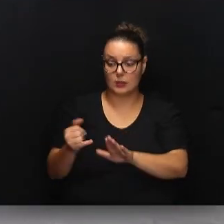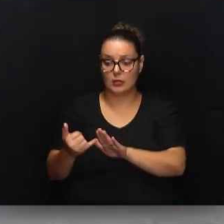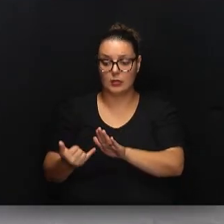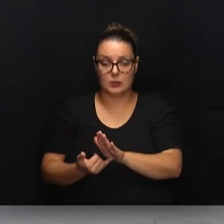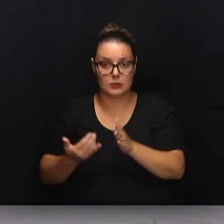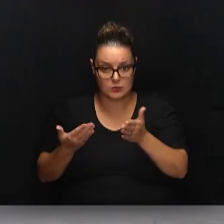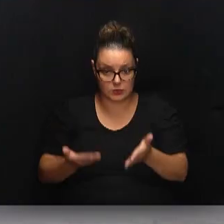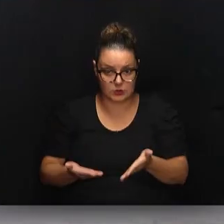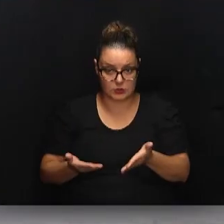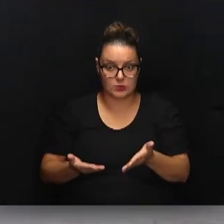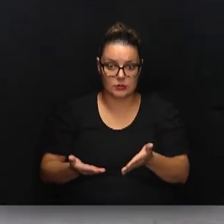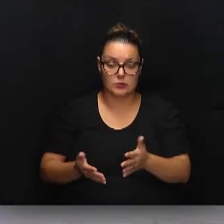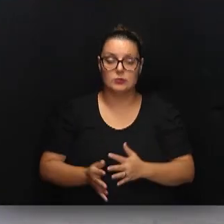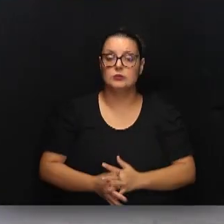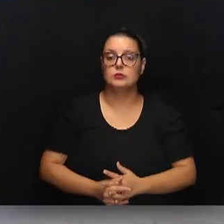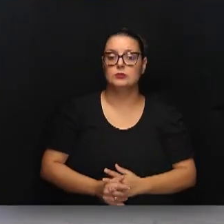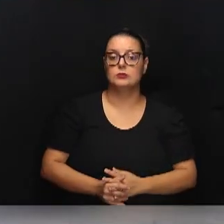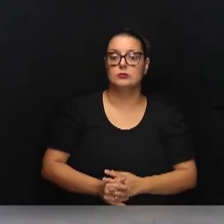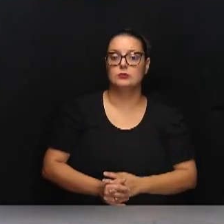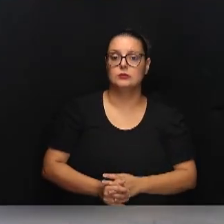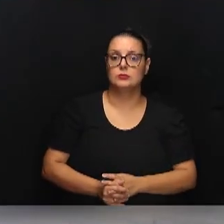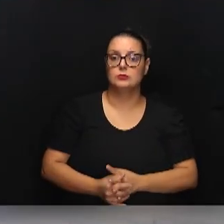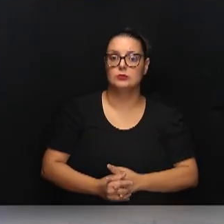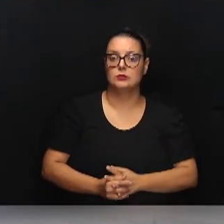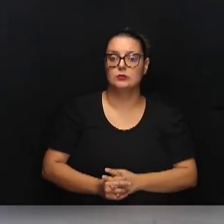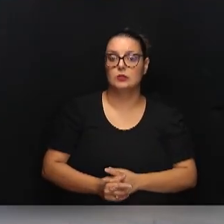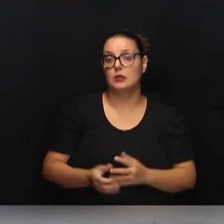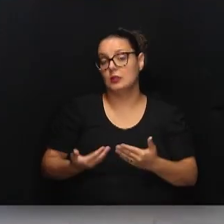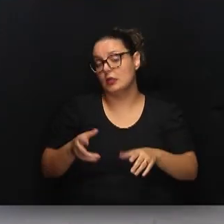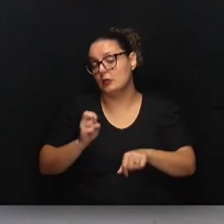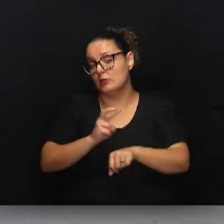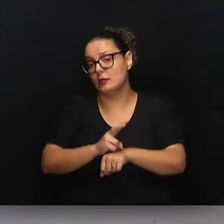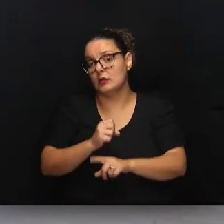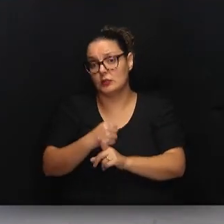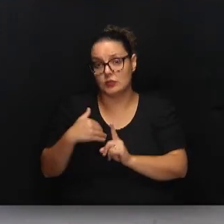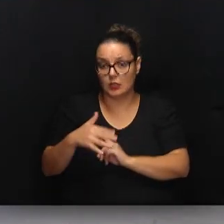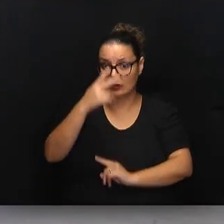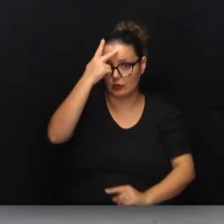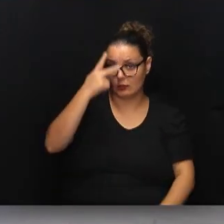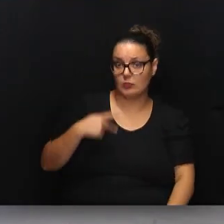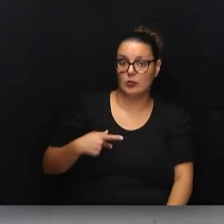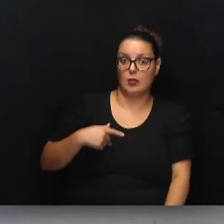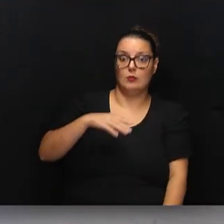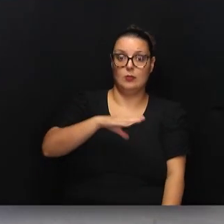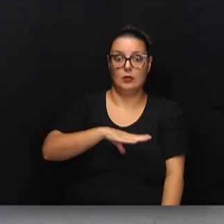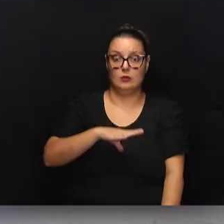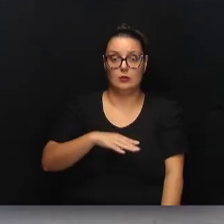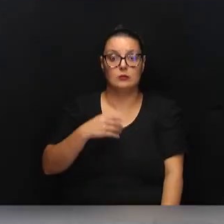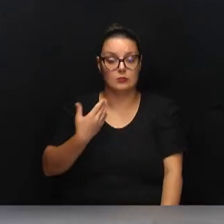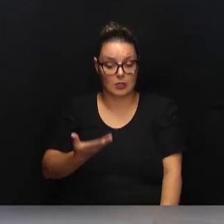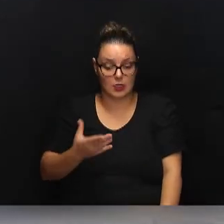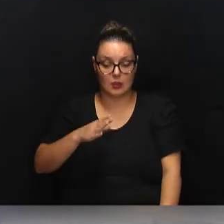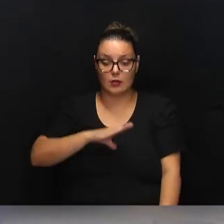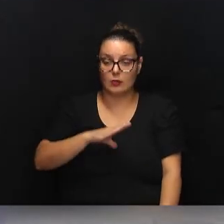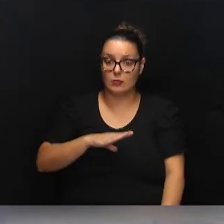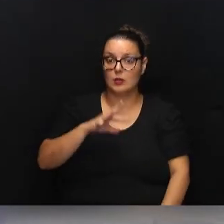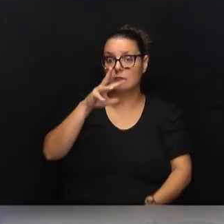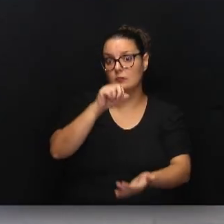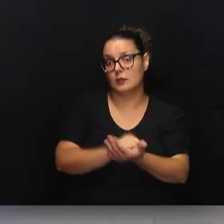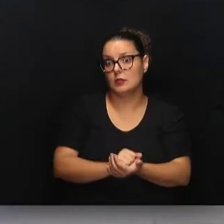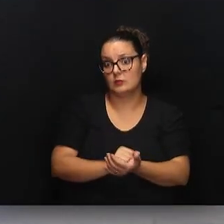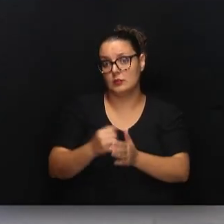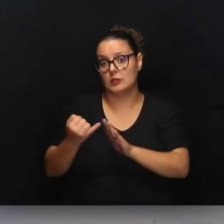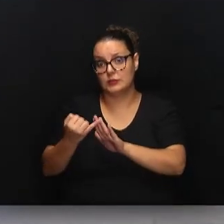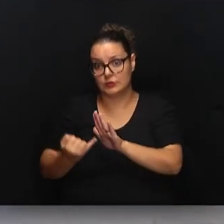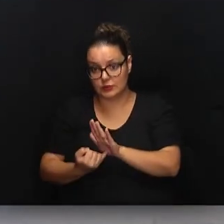instituições, você abre mais vaga social para o próprio município. Só que é o município que tem que cadastrar essas